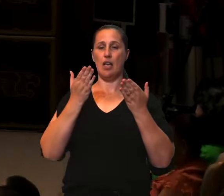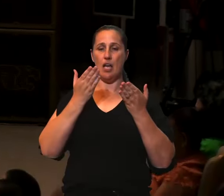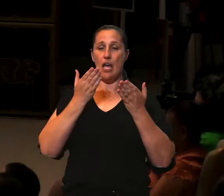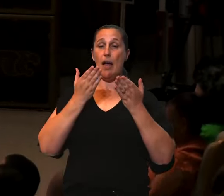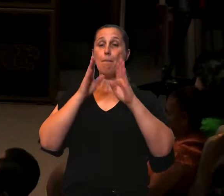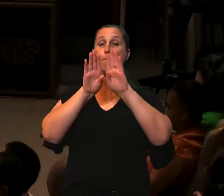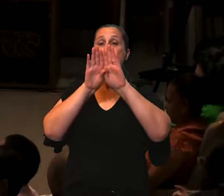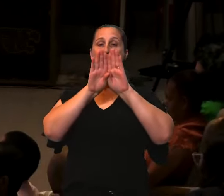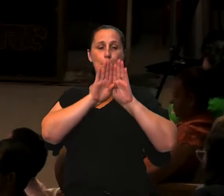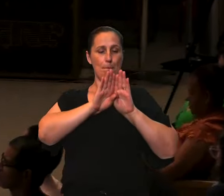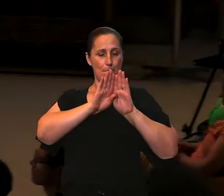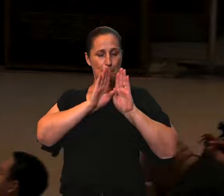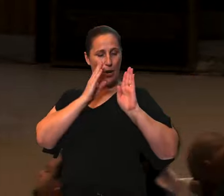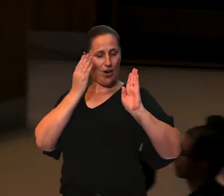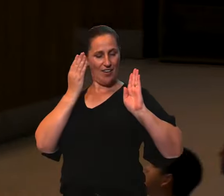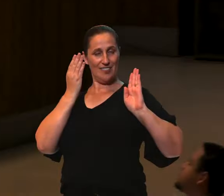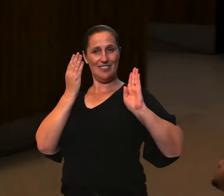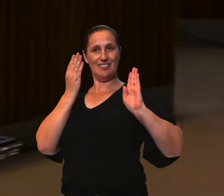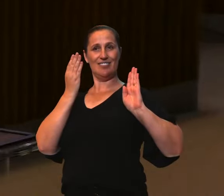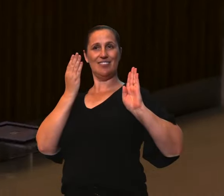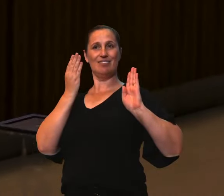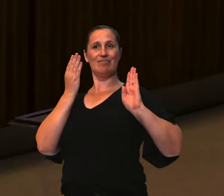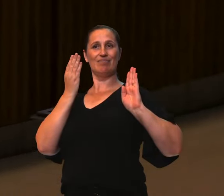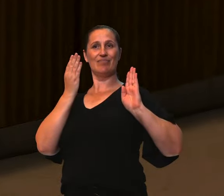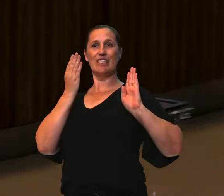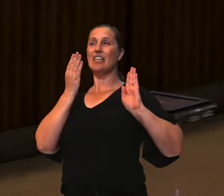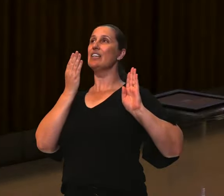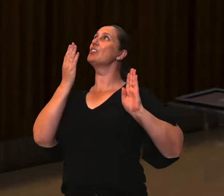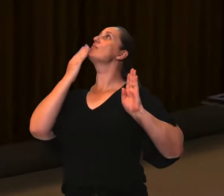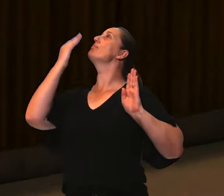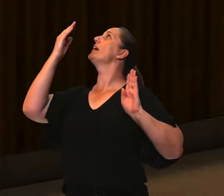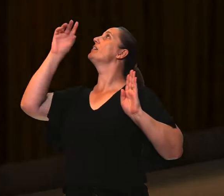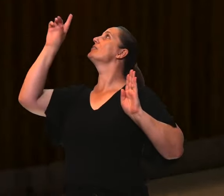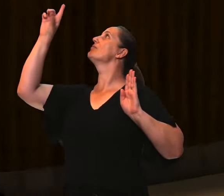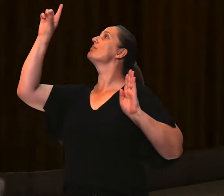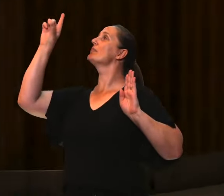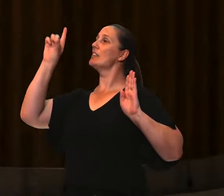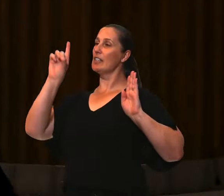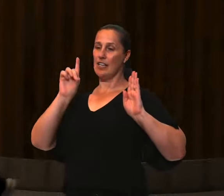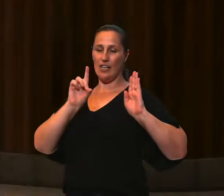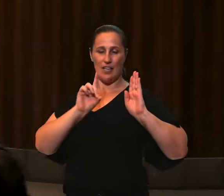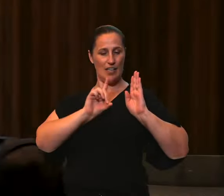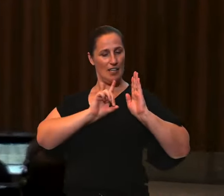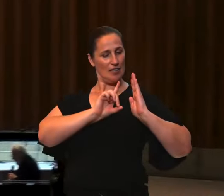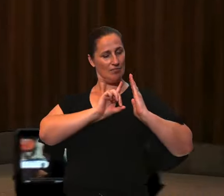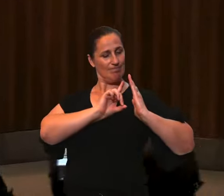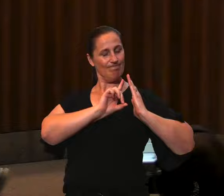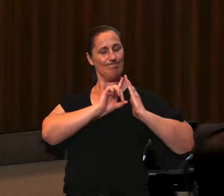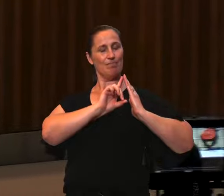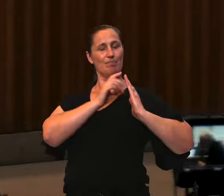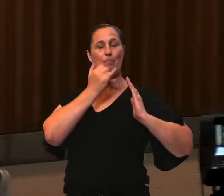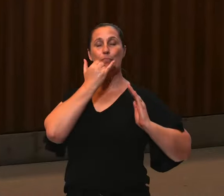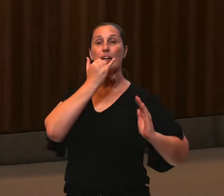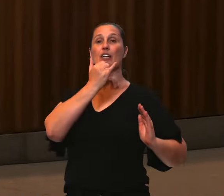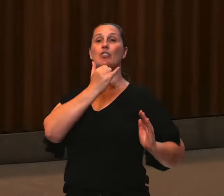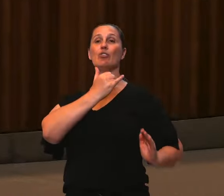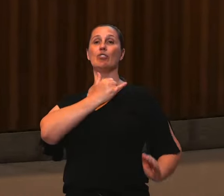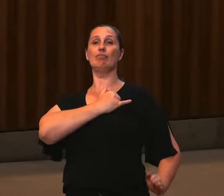a porta do meu e eu te peço entra na minha vida perdoa os meus